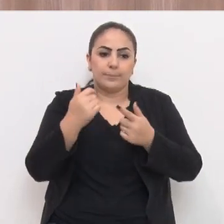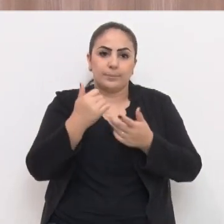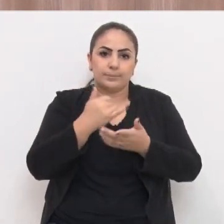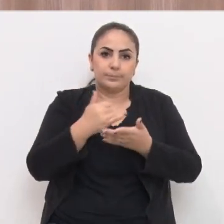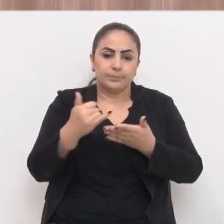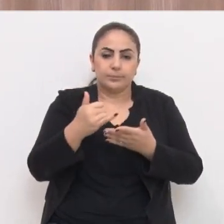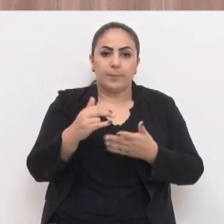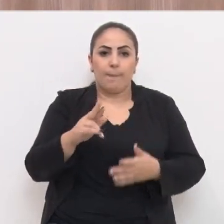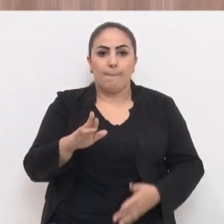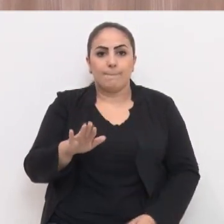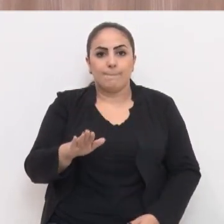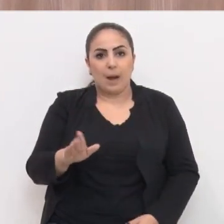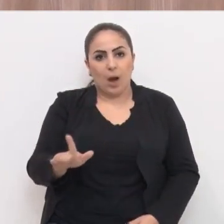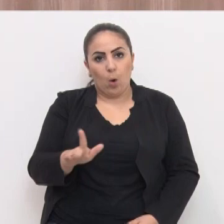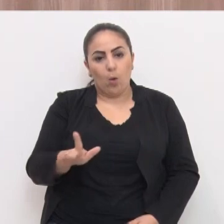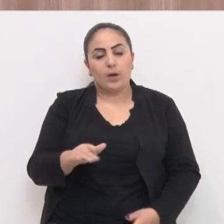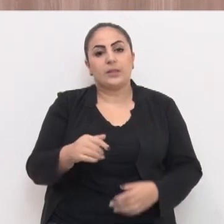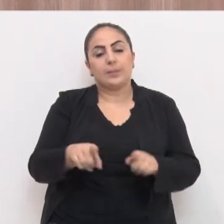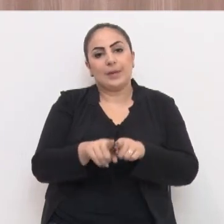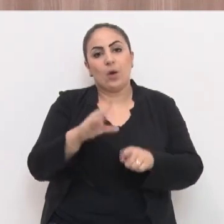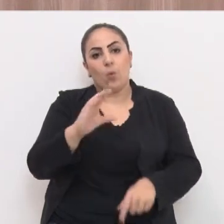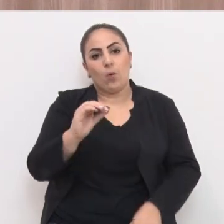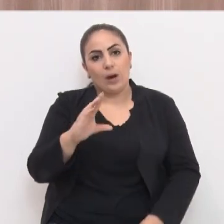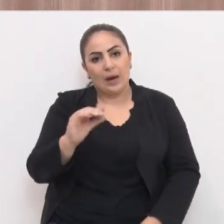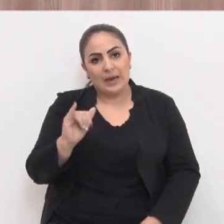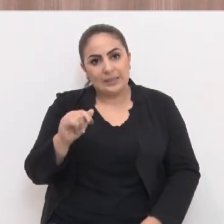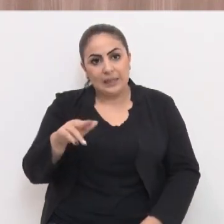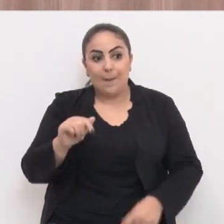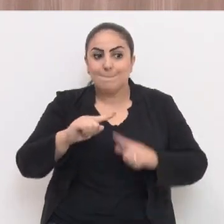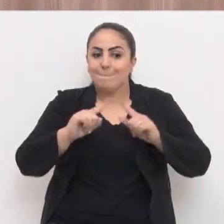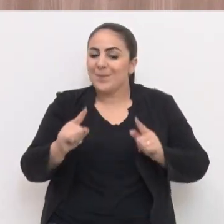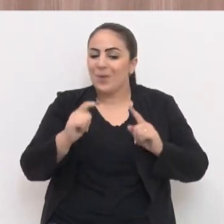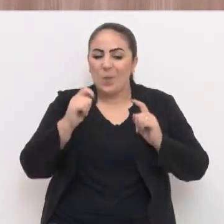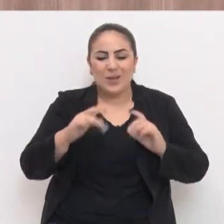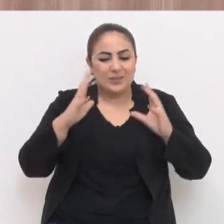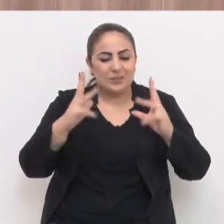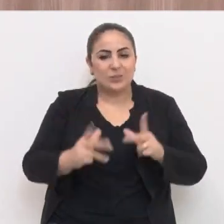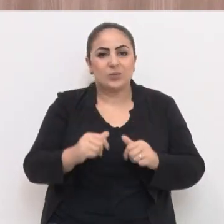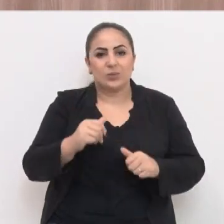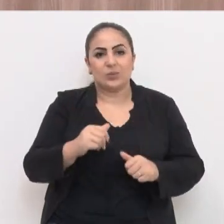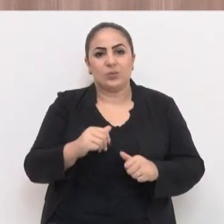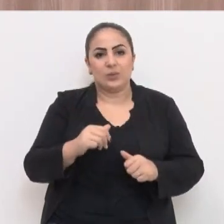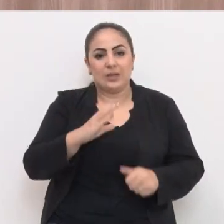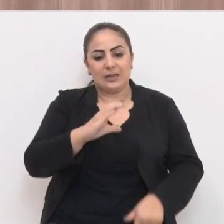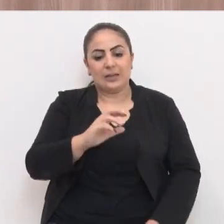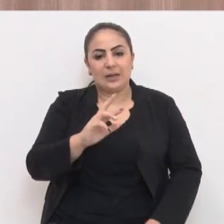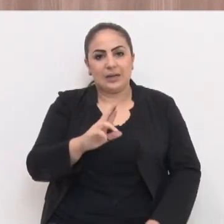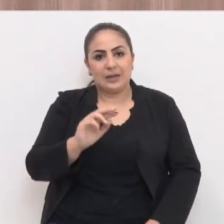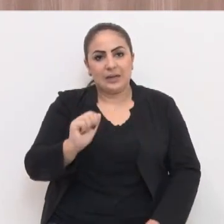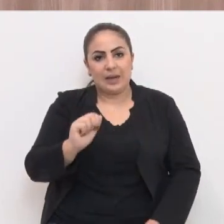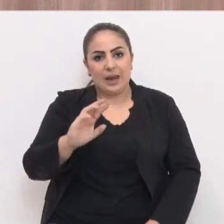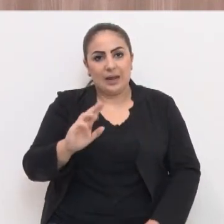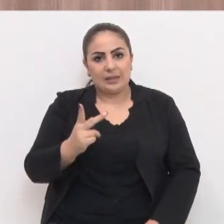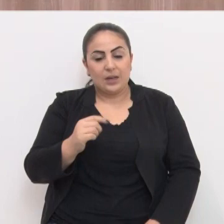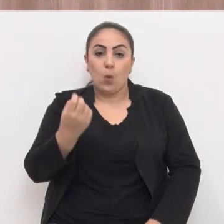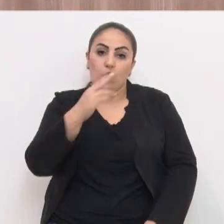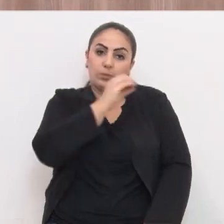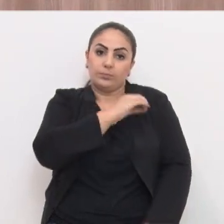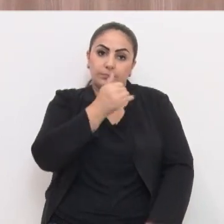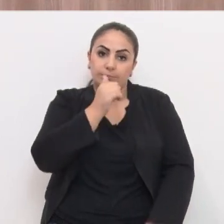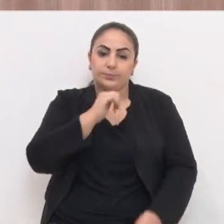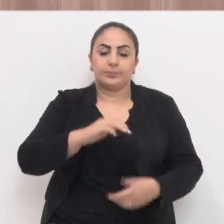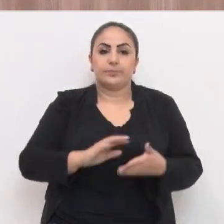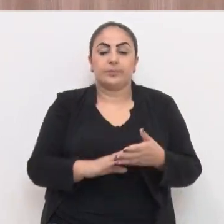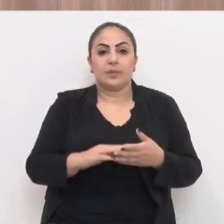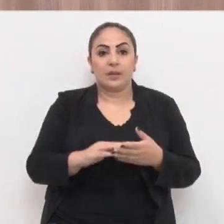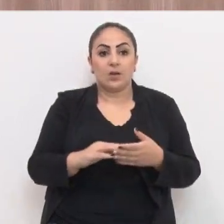da maconha e da cocaína, mas basicamente é álcool e crack. Tá? Todas essas pessoas, na sua grande